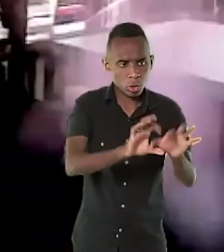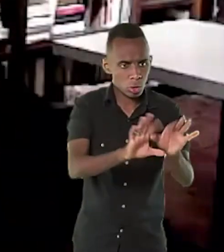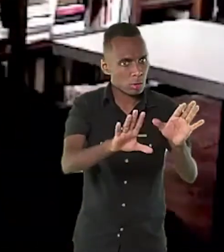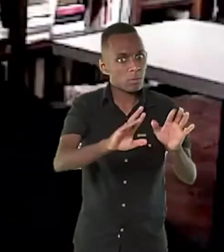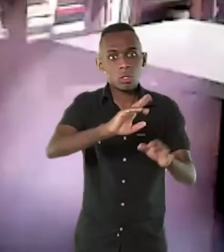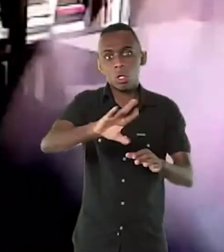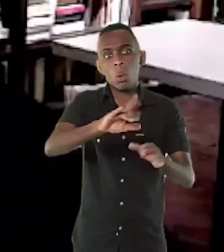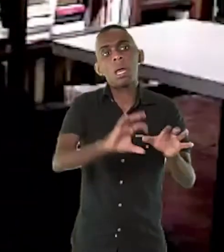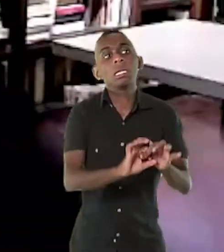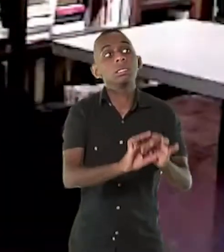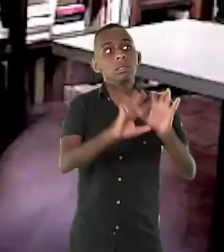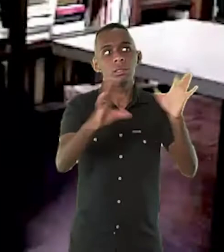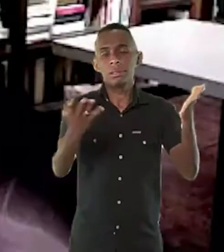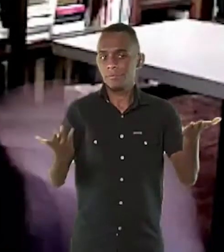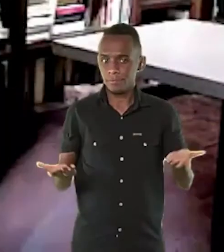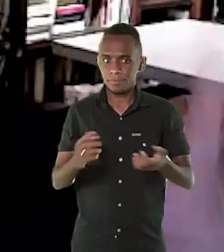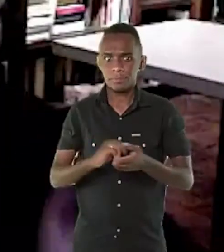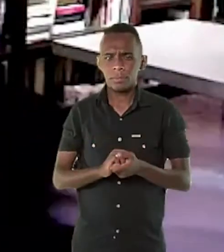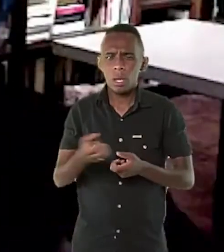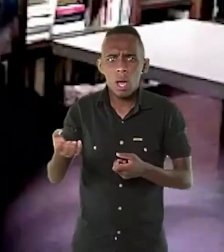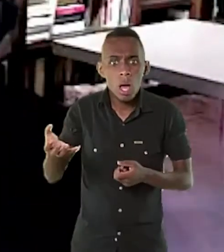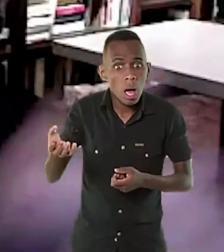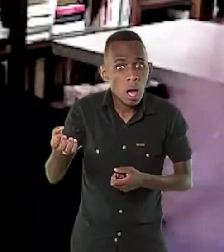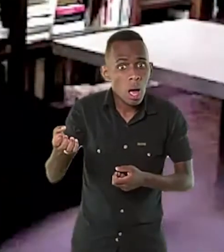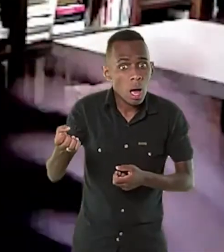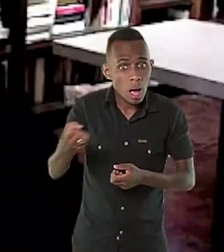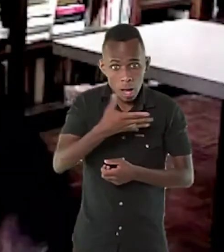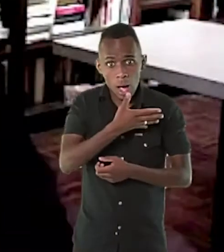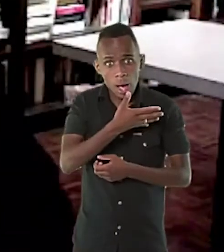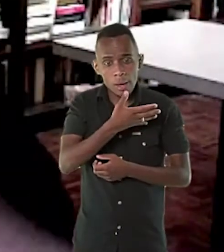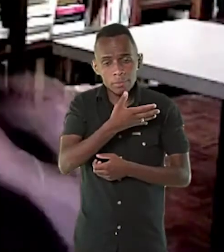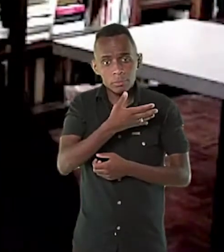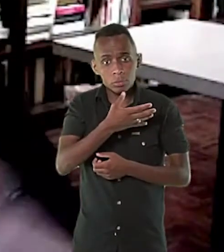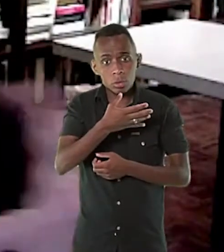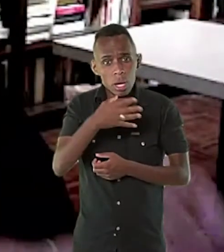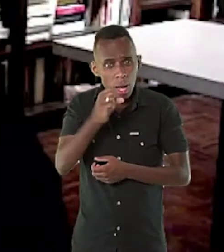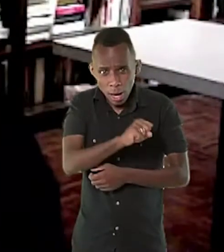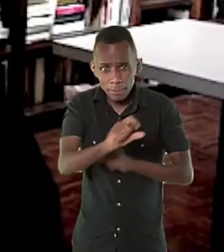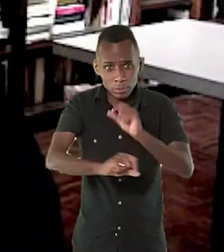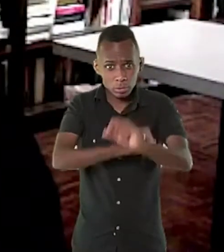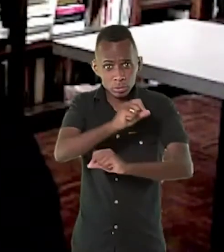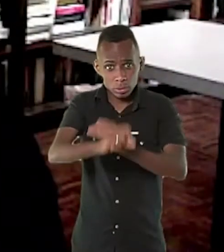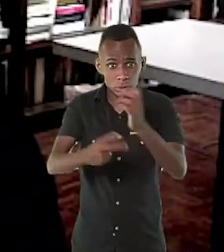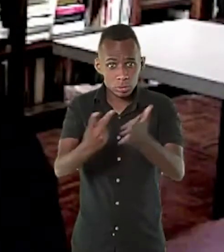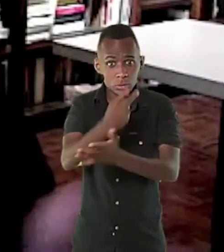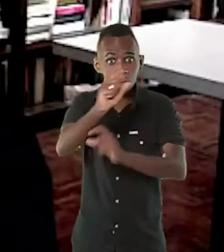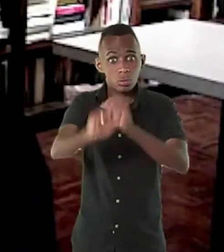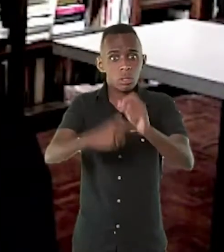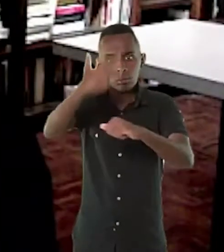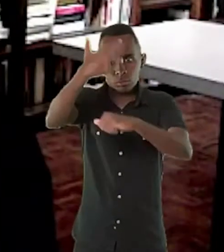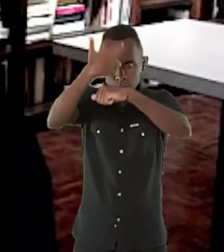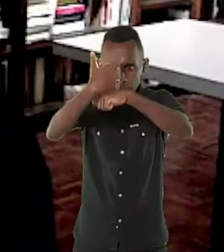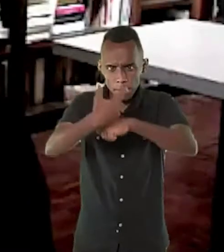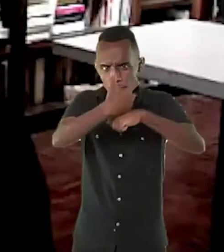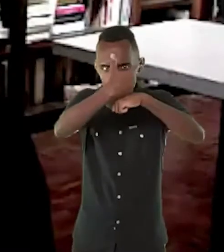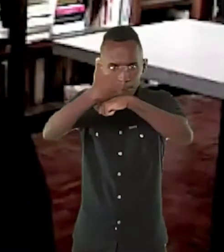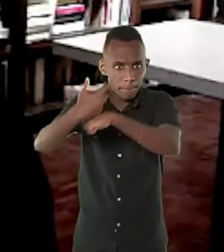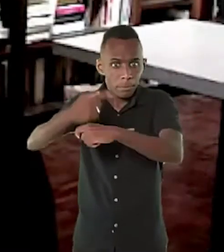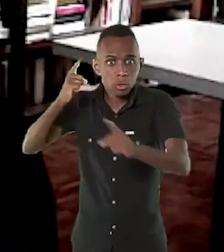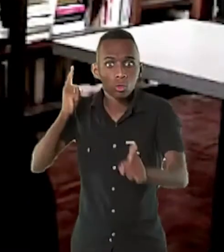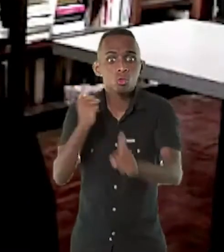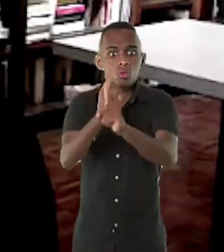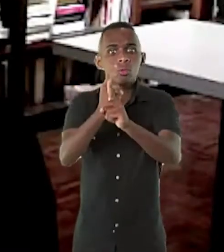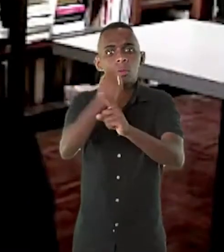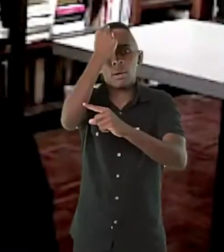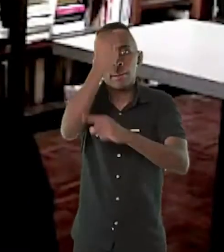Em segundos, faz esse escaneamento todo, esse processo, e fala, bingo,